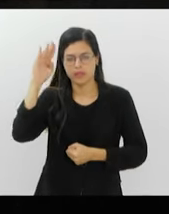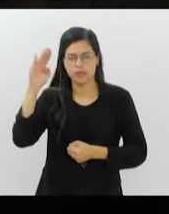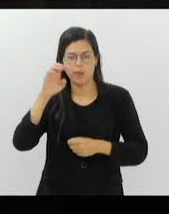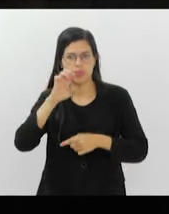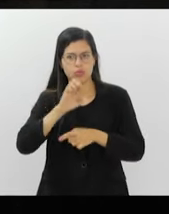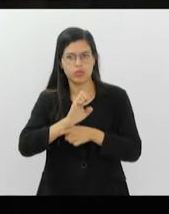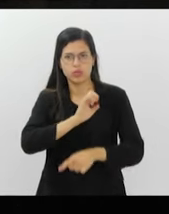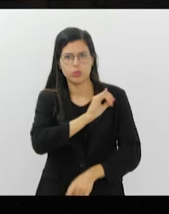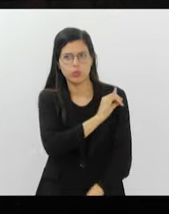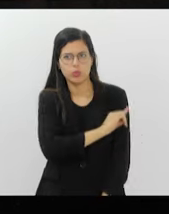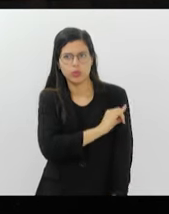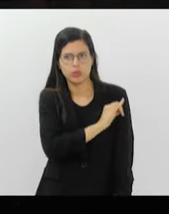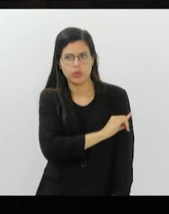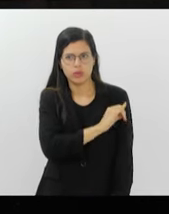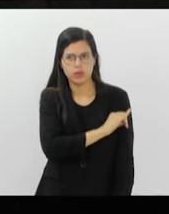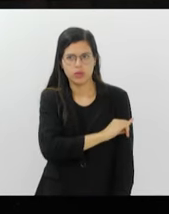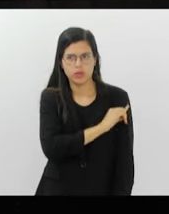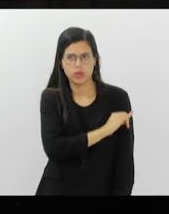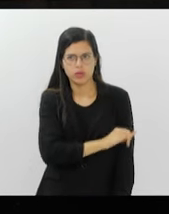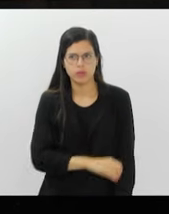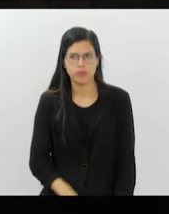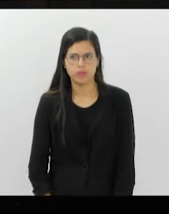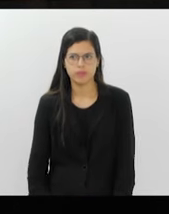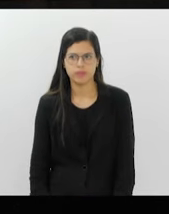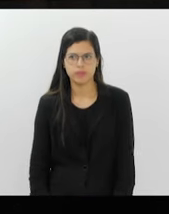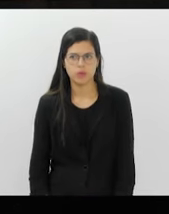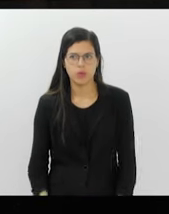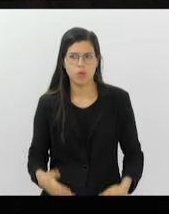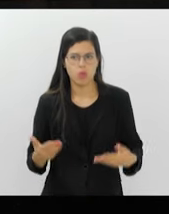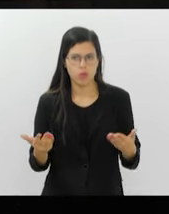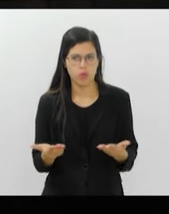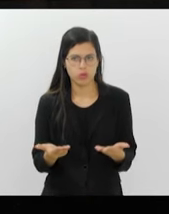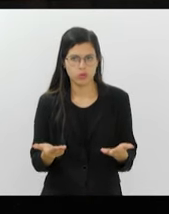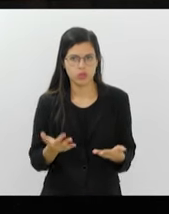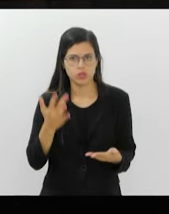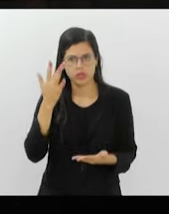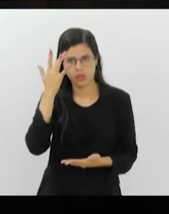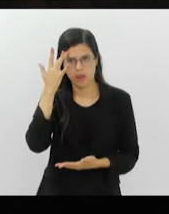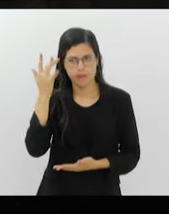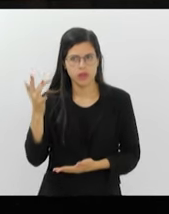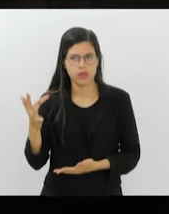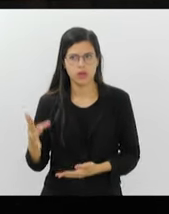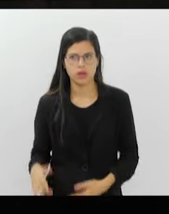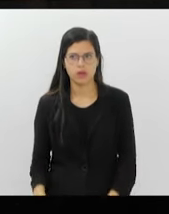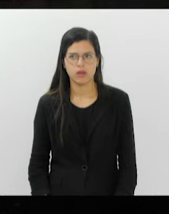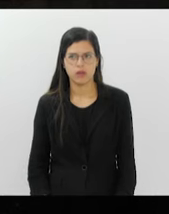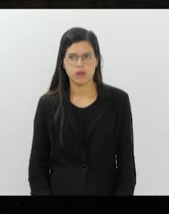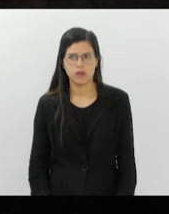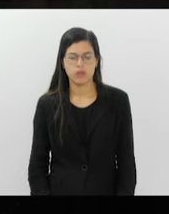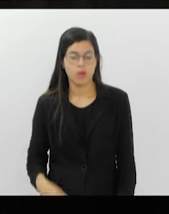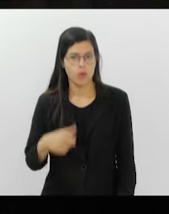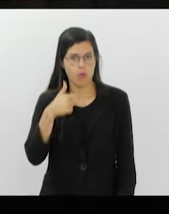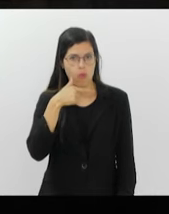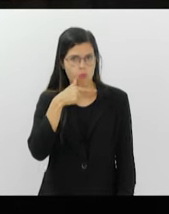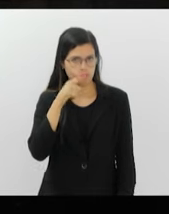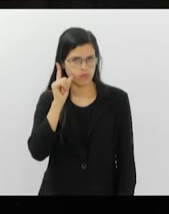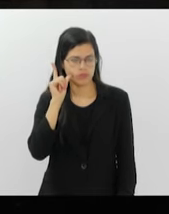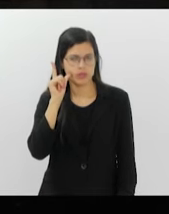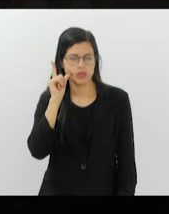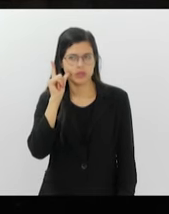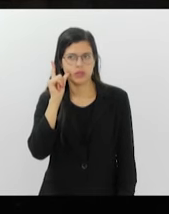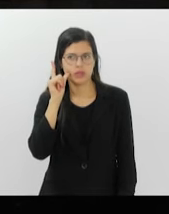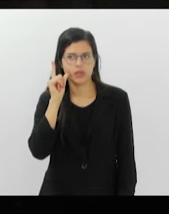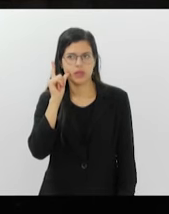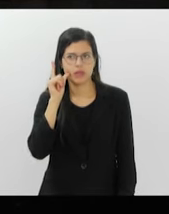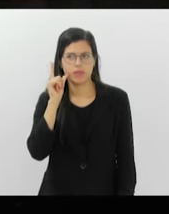de Janeiro hoje e amanhã no dia de ontem